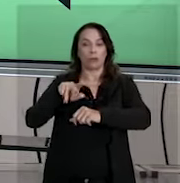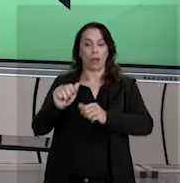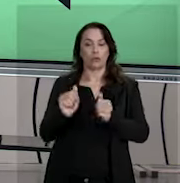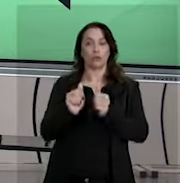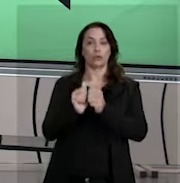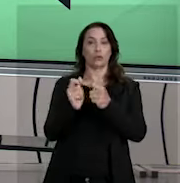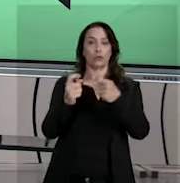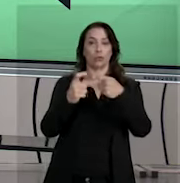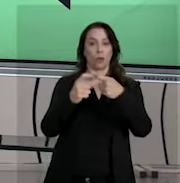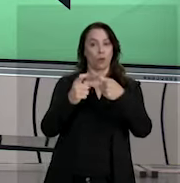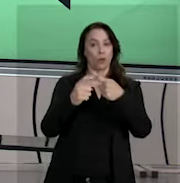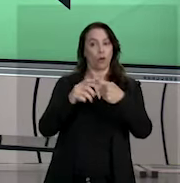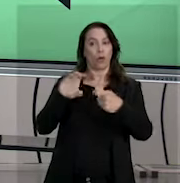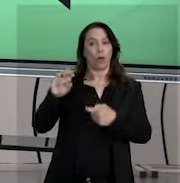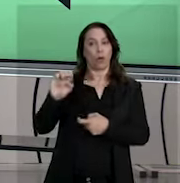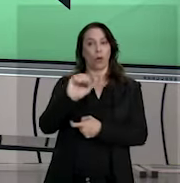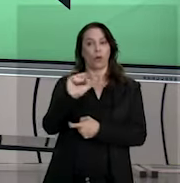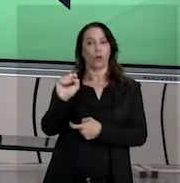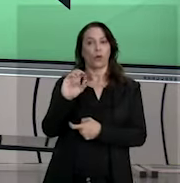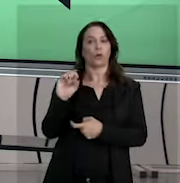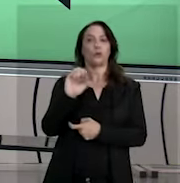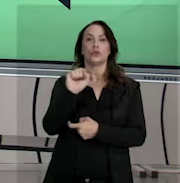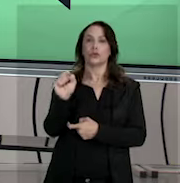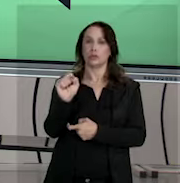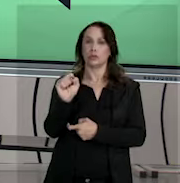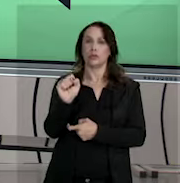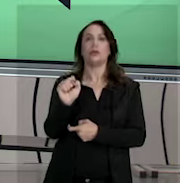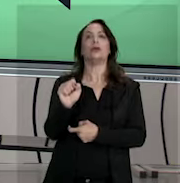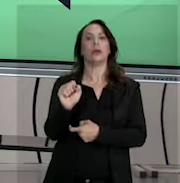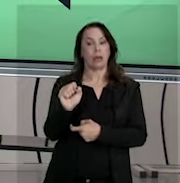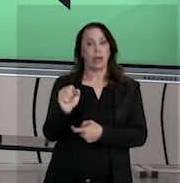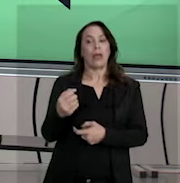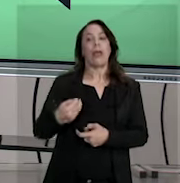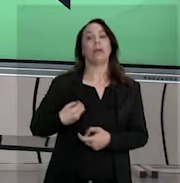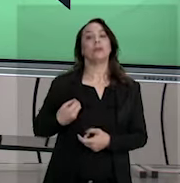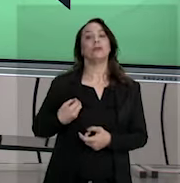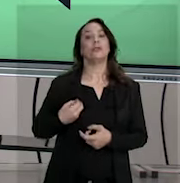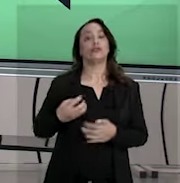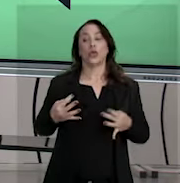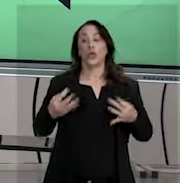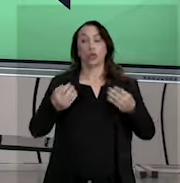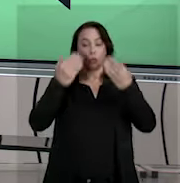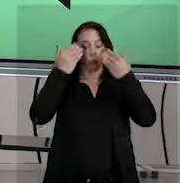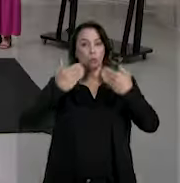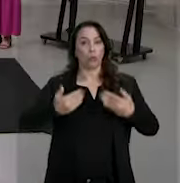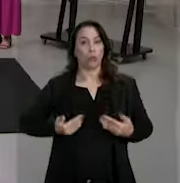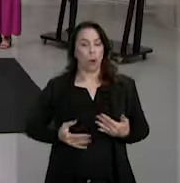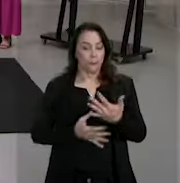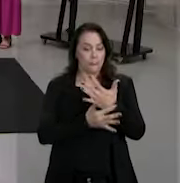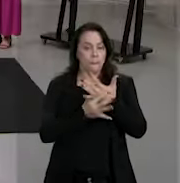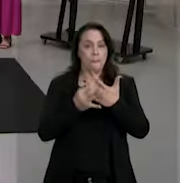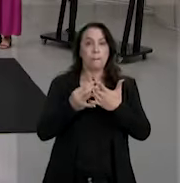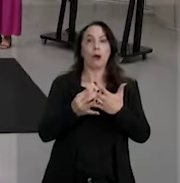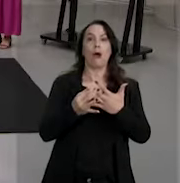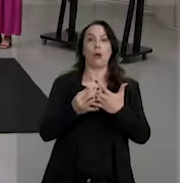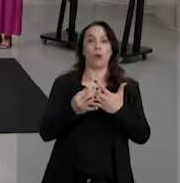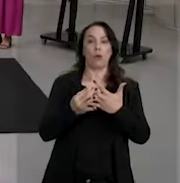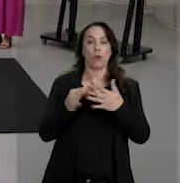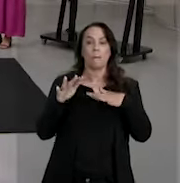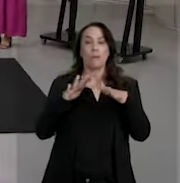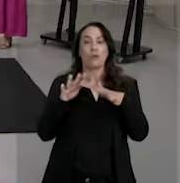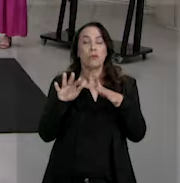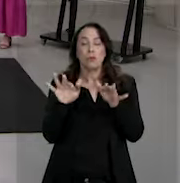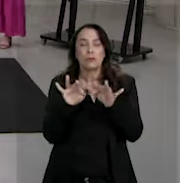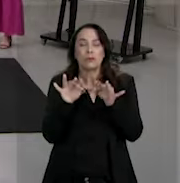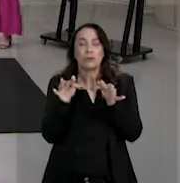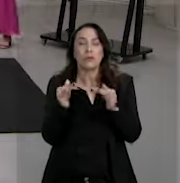todo, eles estão nas nossas mãos, em movimentos finos que a gente faz. Simples, tem músculo na nossa face, quando a gente mastiga. A gente